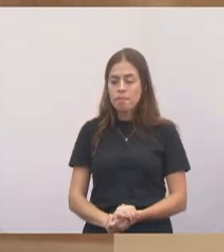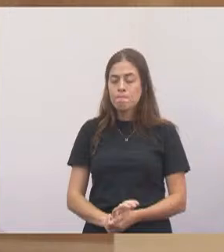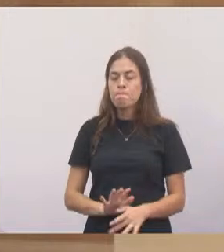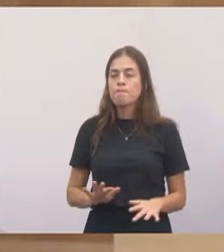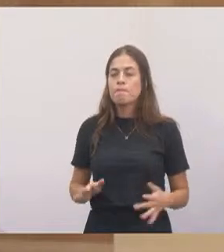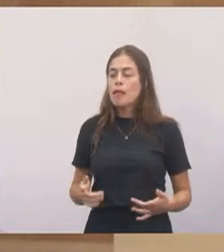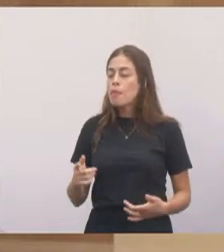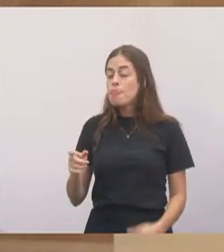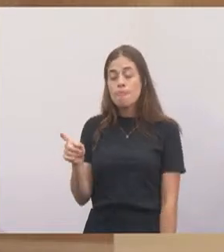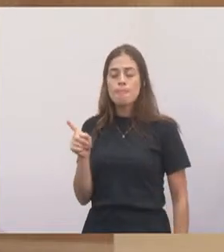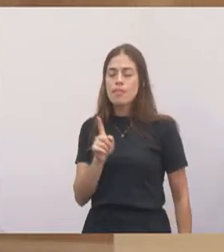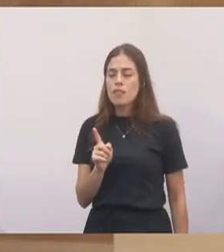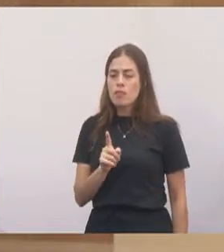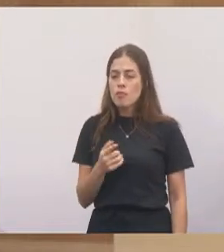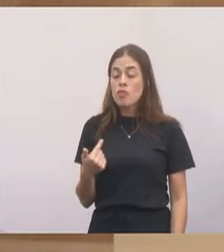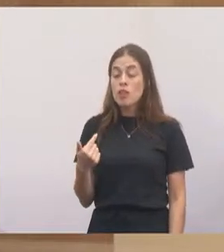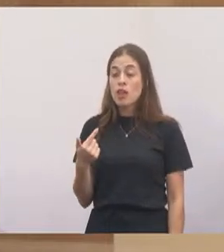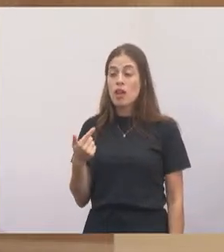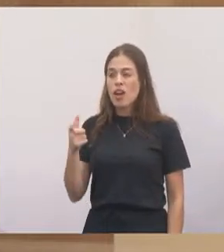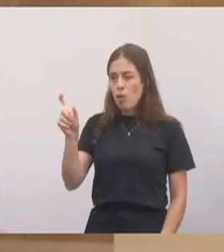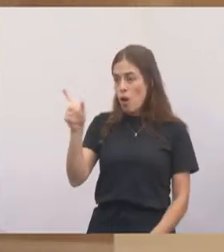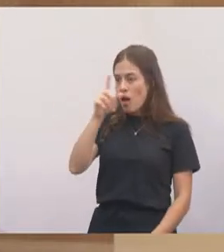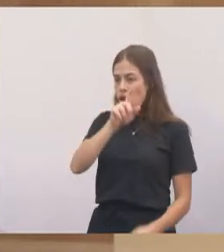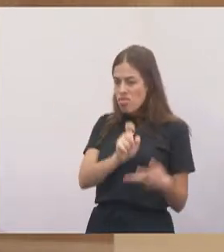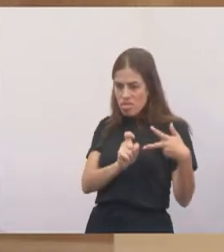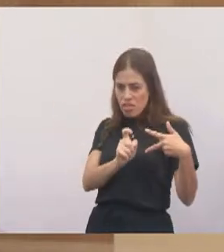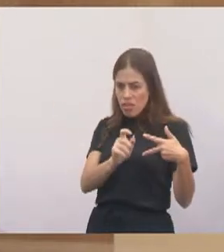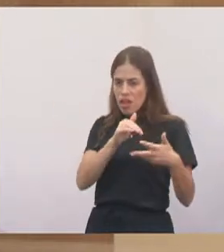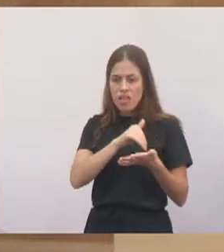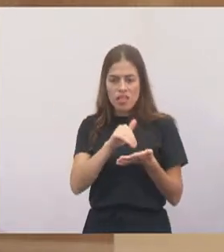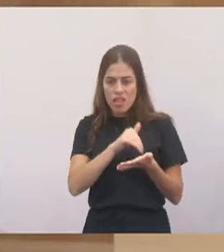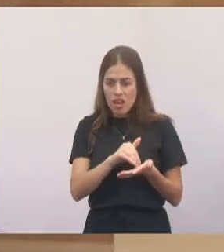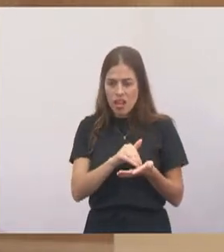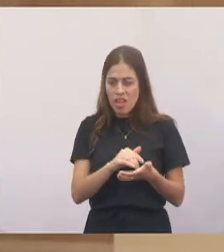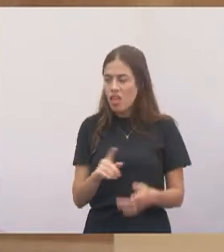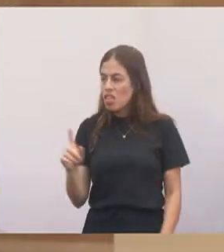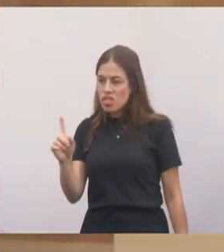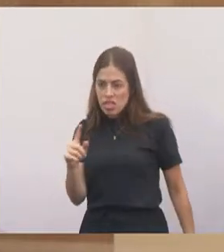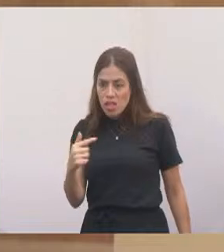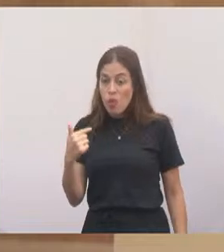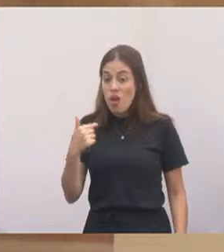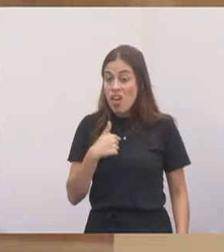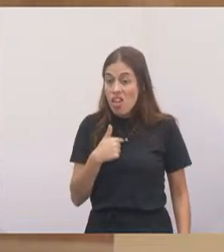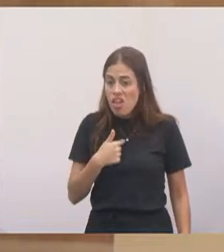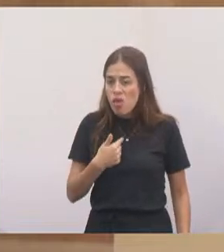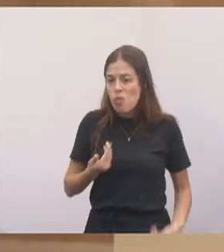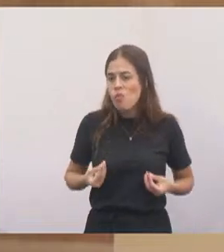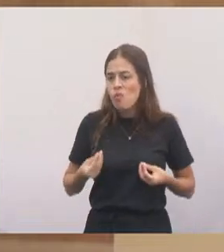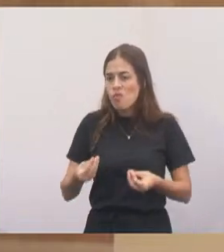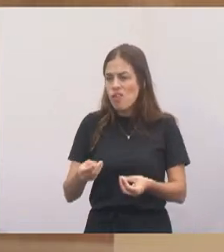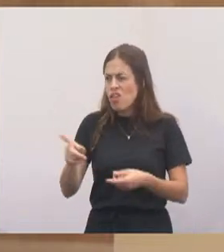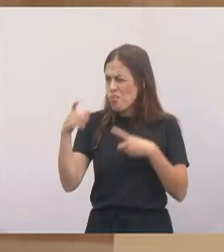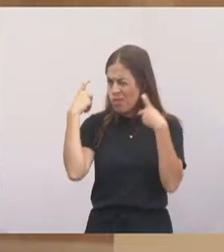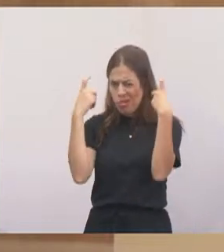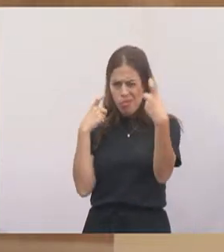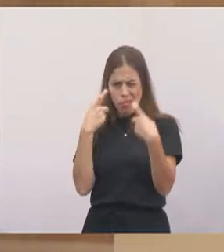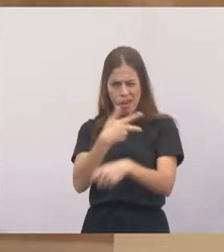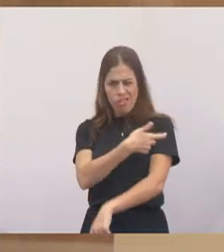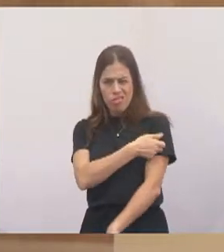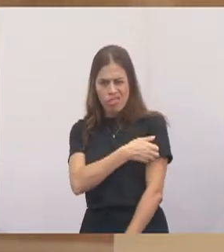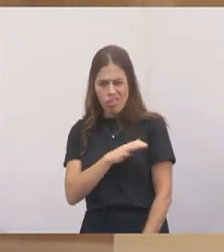Ambiente, sou eu que envio através de emenda impositiva. Está preocupado com vacina? Desde quando se preocupou com